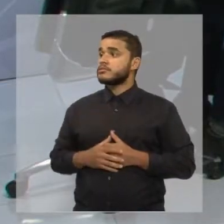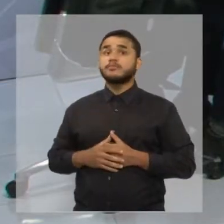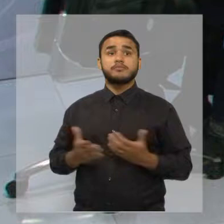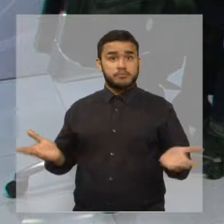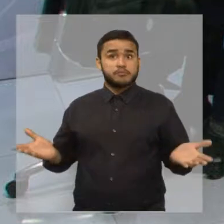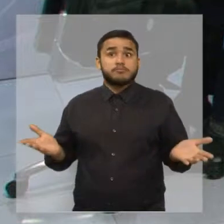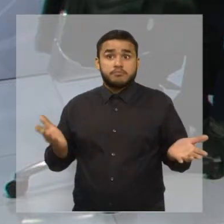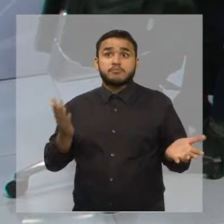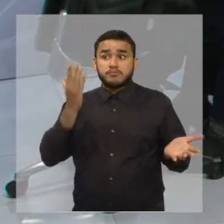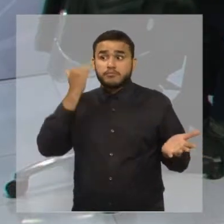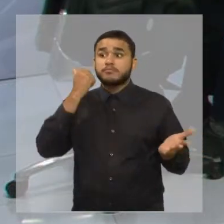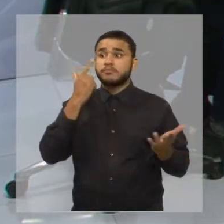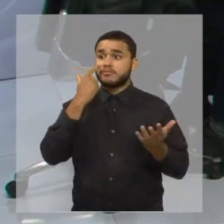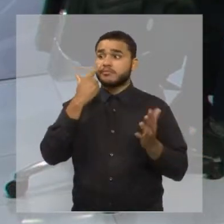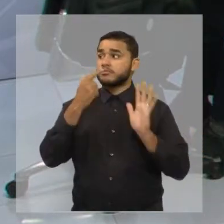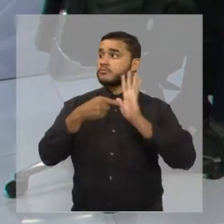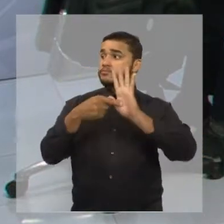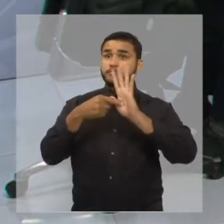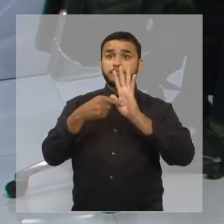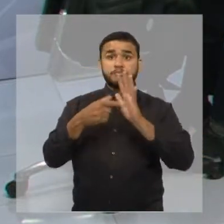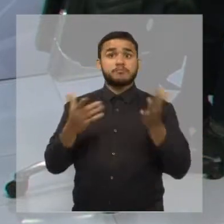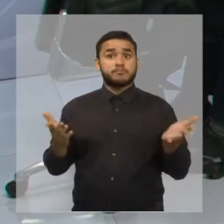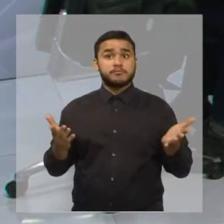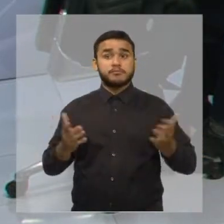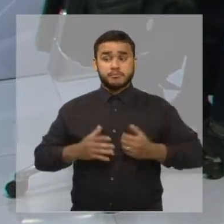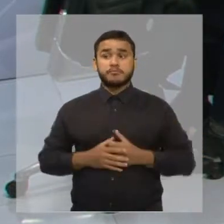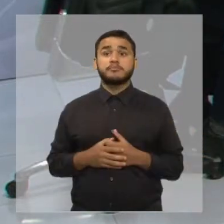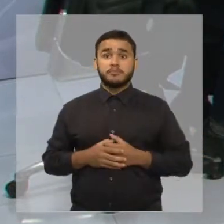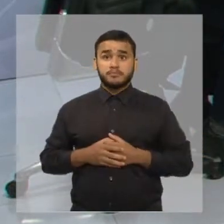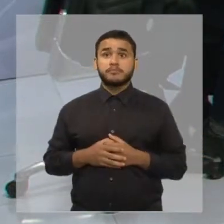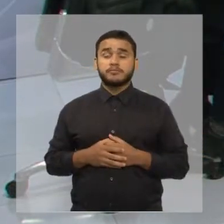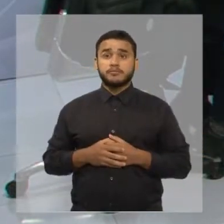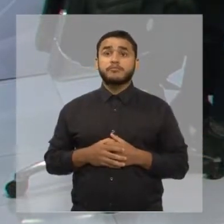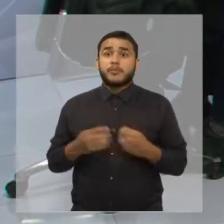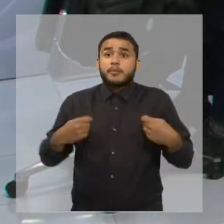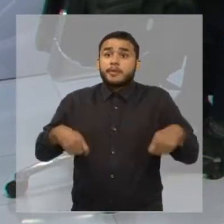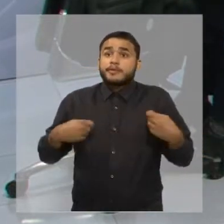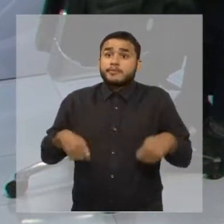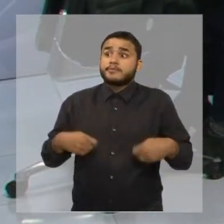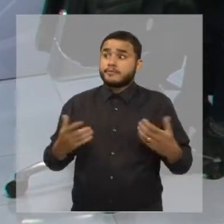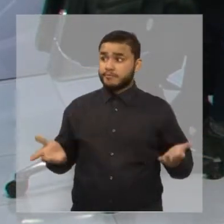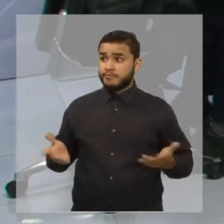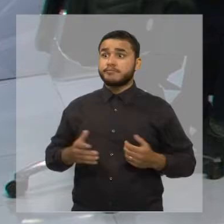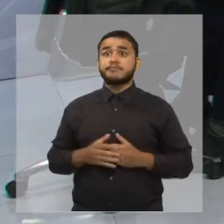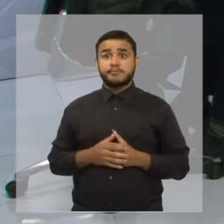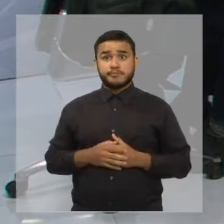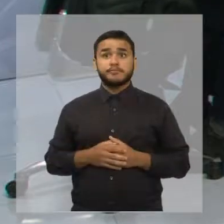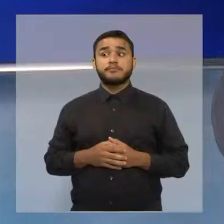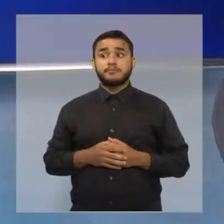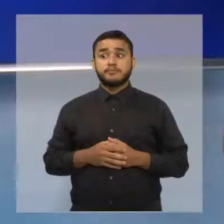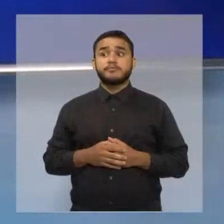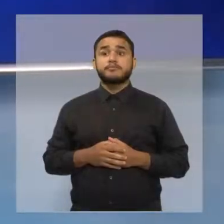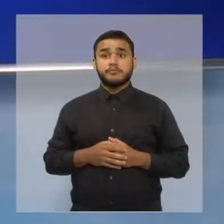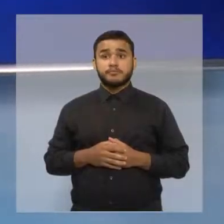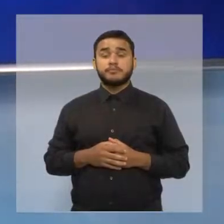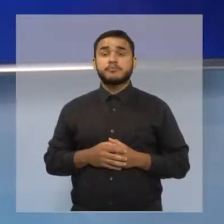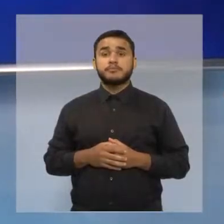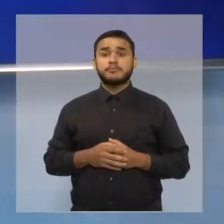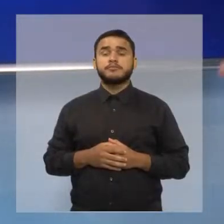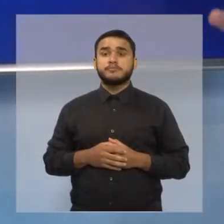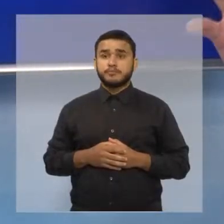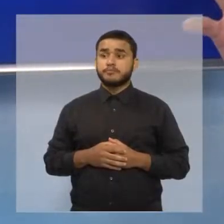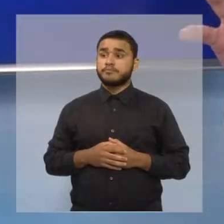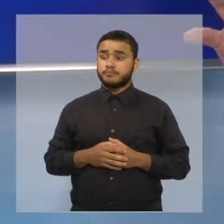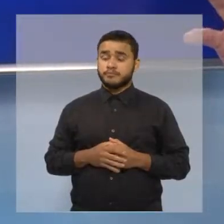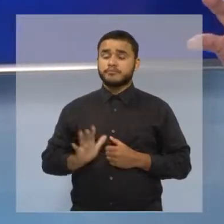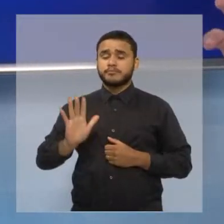aí, me deixa eu fazer aqui o nosso intervalo, que eu quero sequenciar essa discussão na seguinte perspectiva. Parar a Bolsa de Valores.